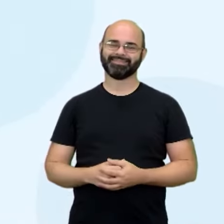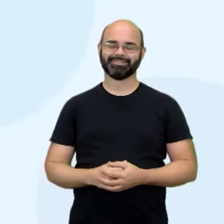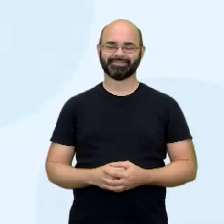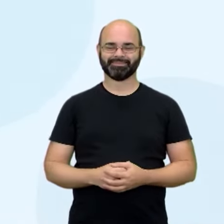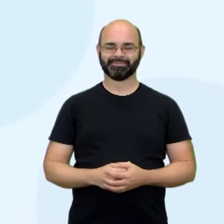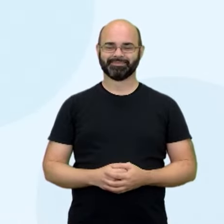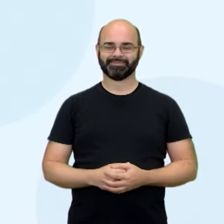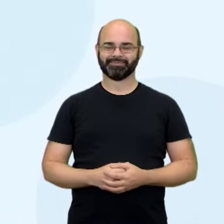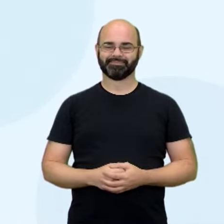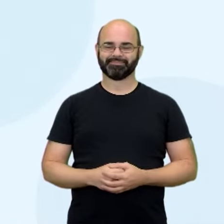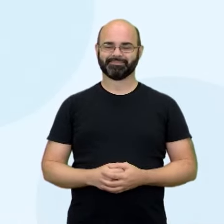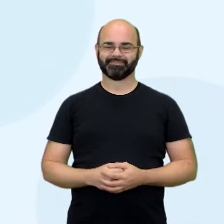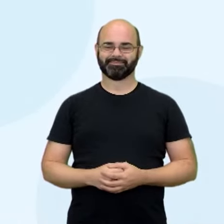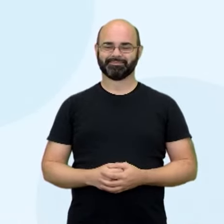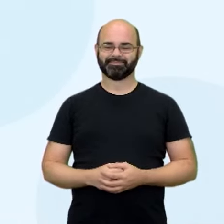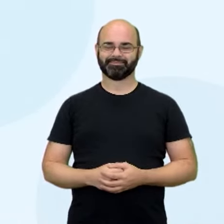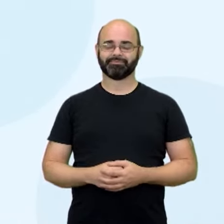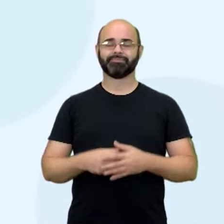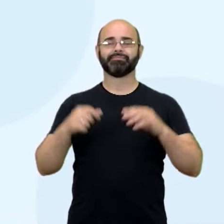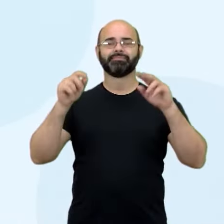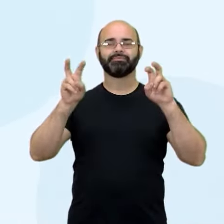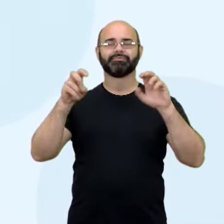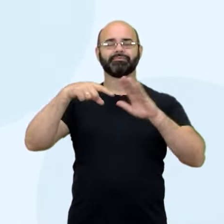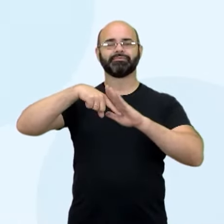Então, sobre o nosso aprofundamento.